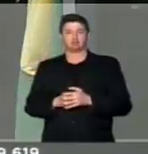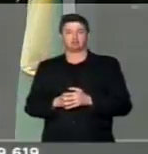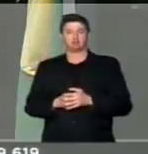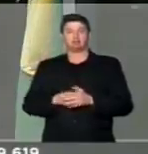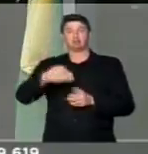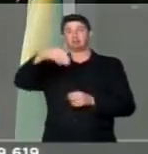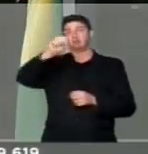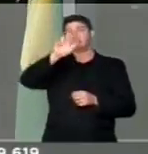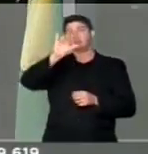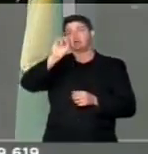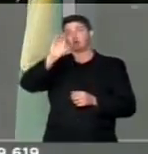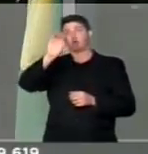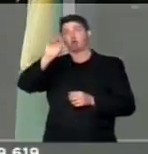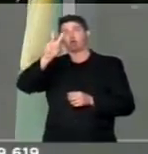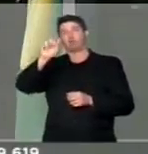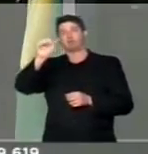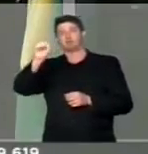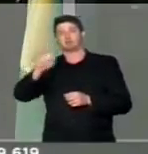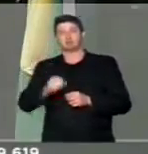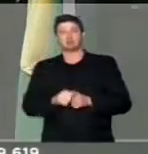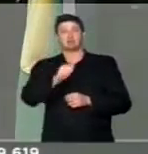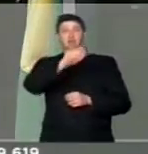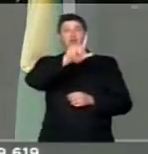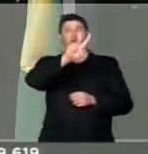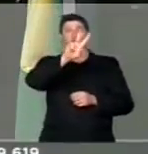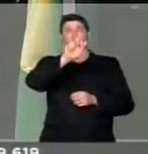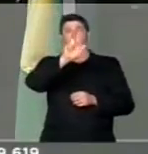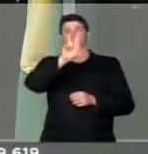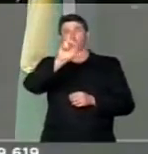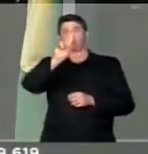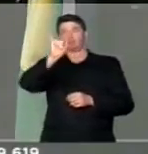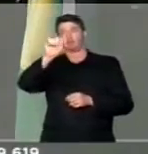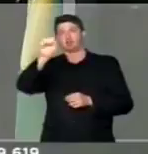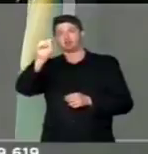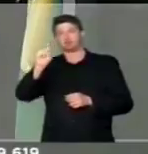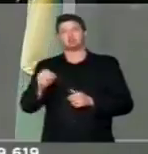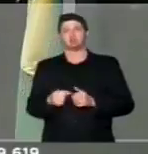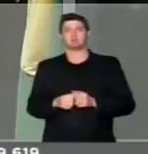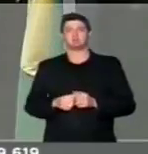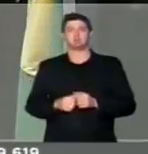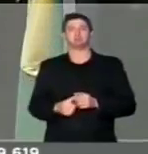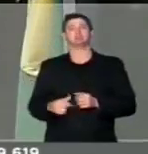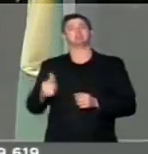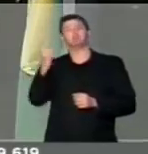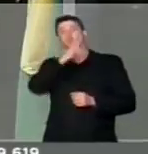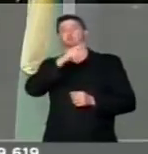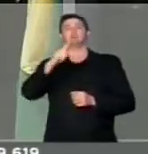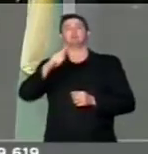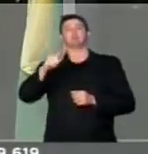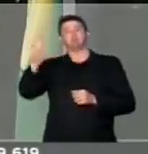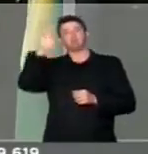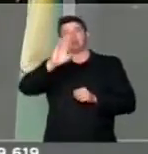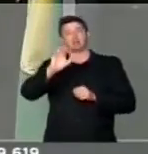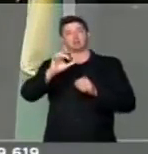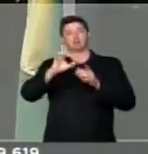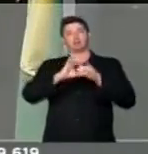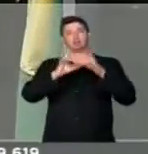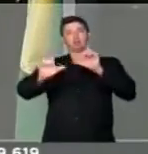Mário Covas, Álvaro Dias, conseguimos com que o Brasil viesse a